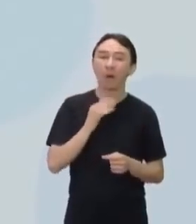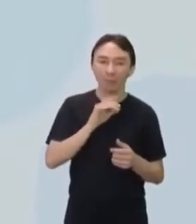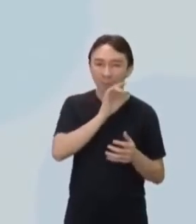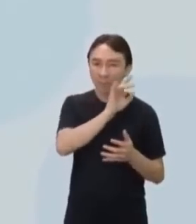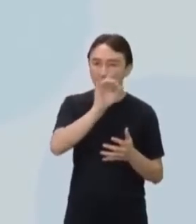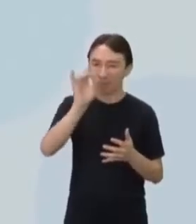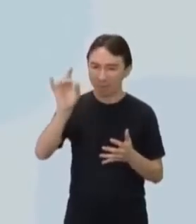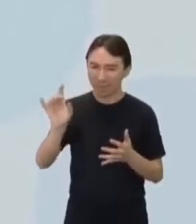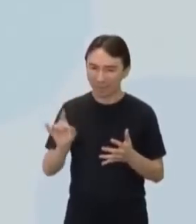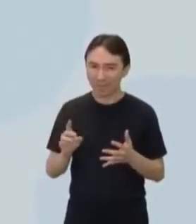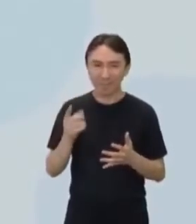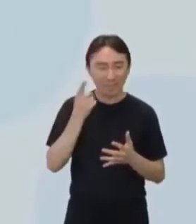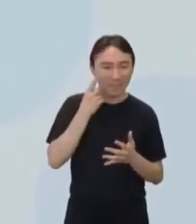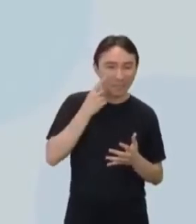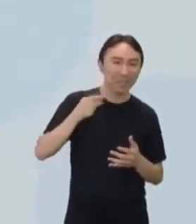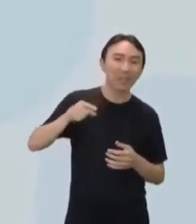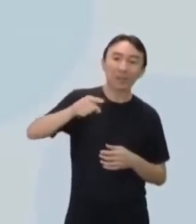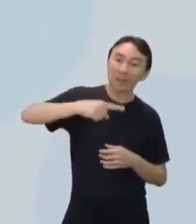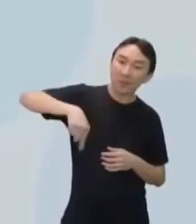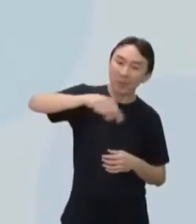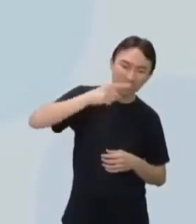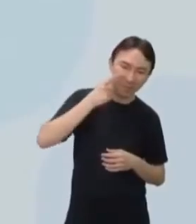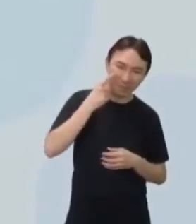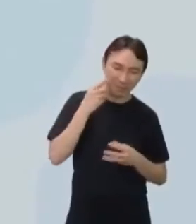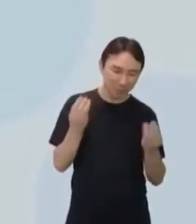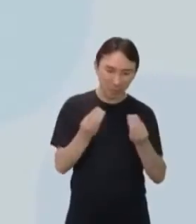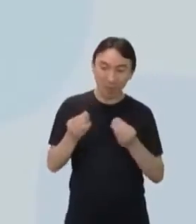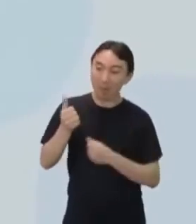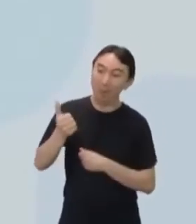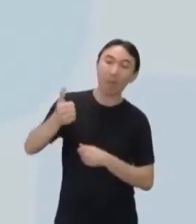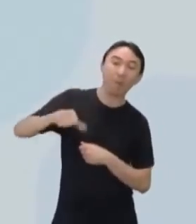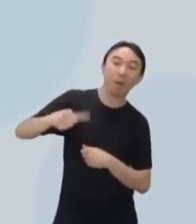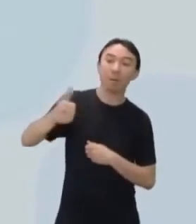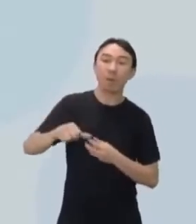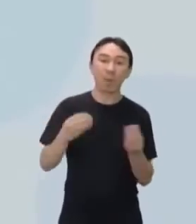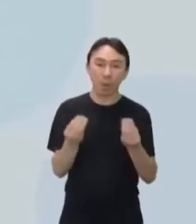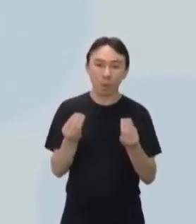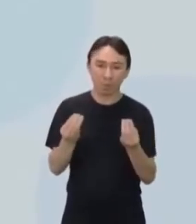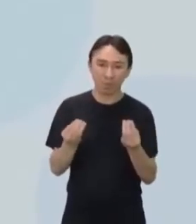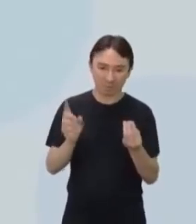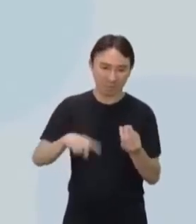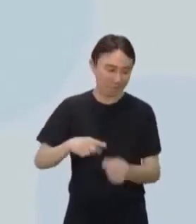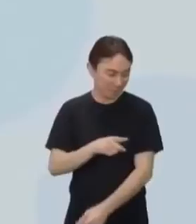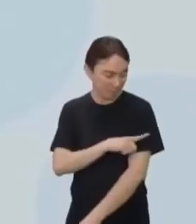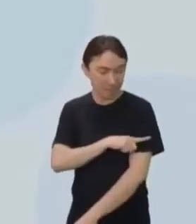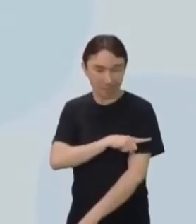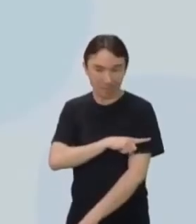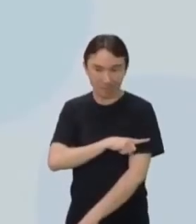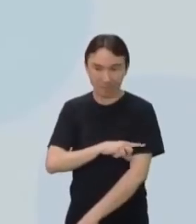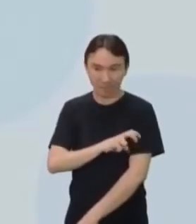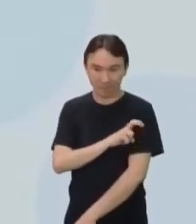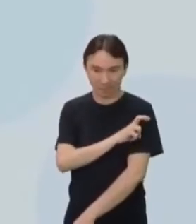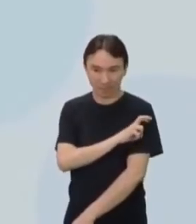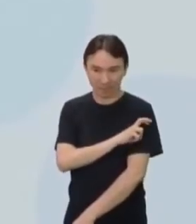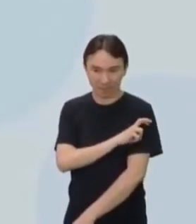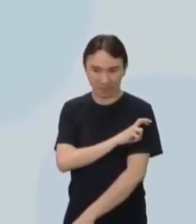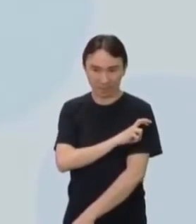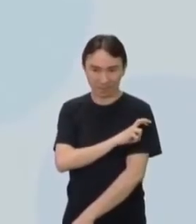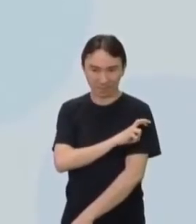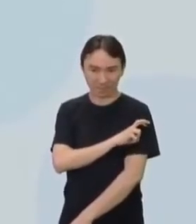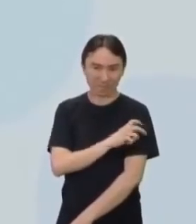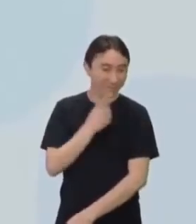ver como estamos em rede em relação aos anos iniciais, tá bom? Então, vocês percebem que em relação aos